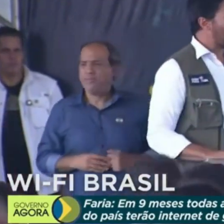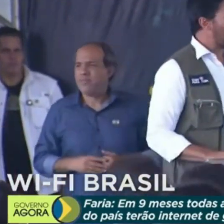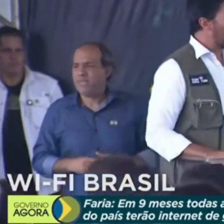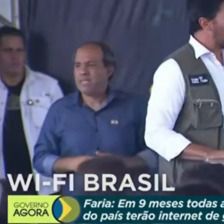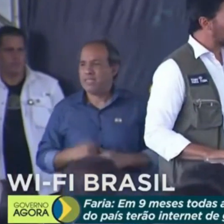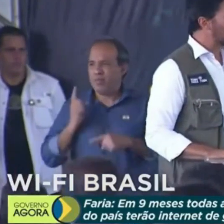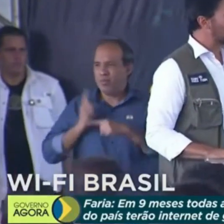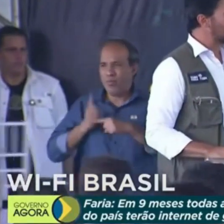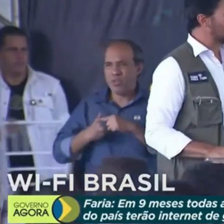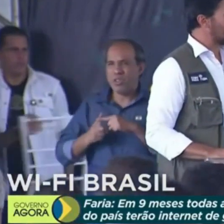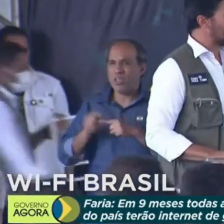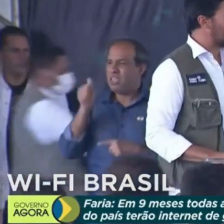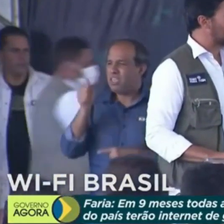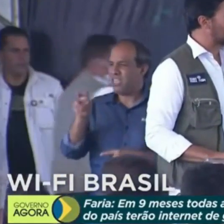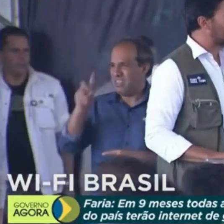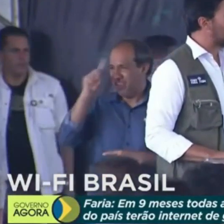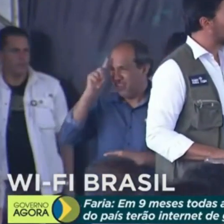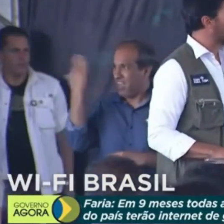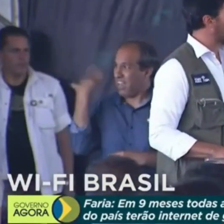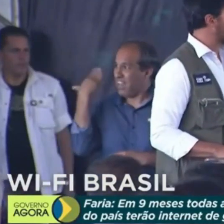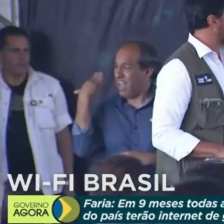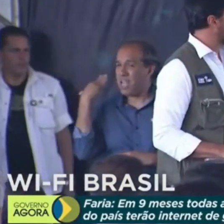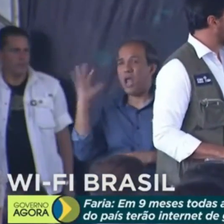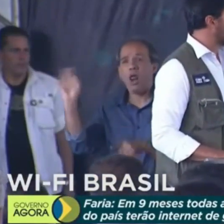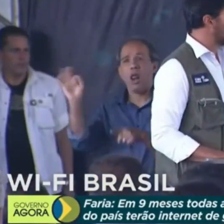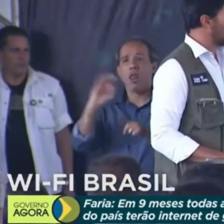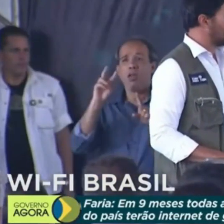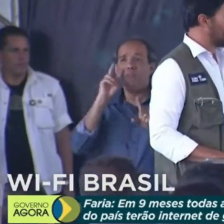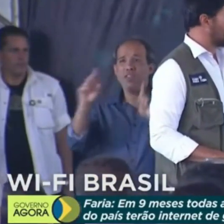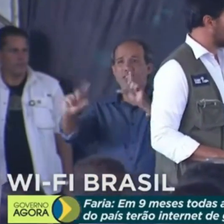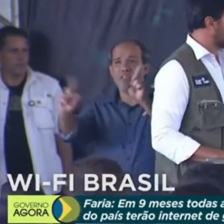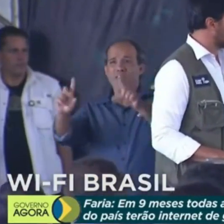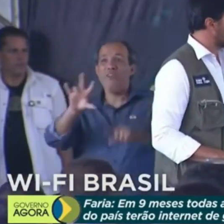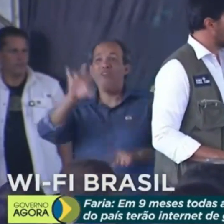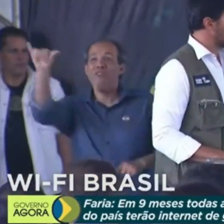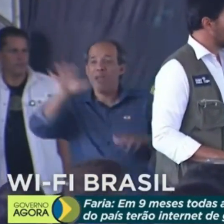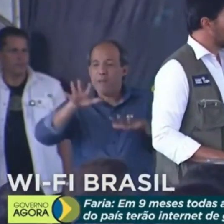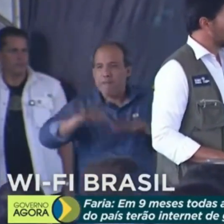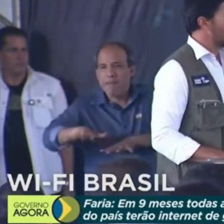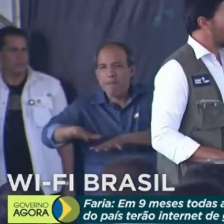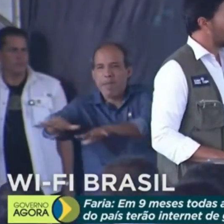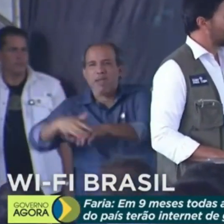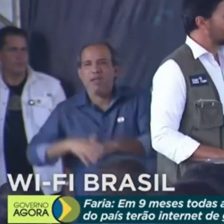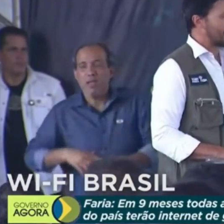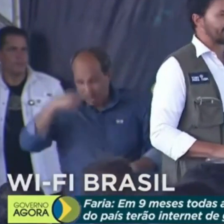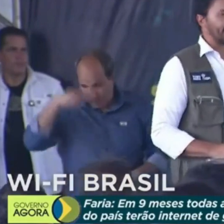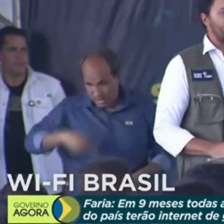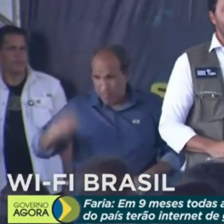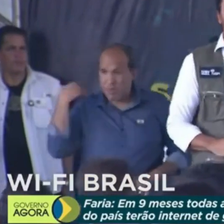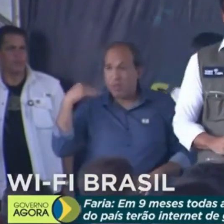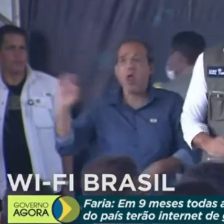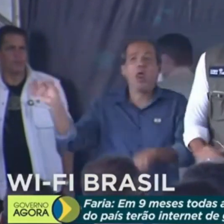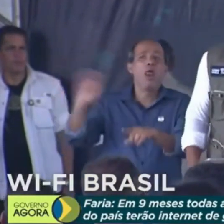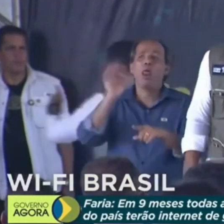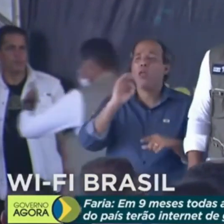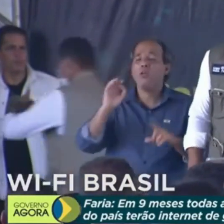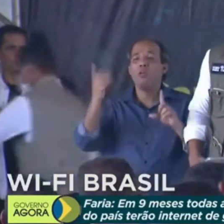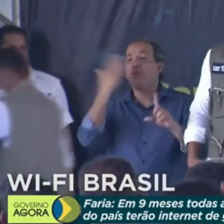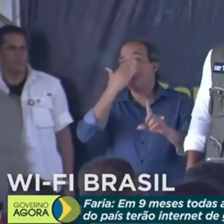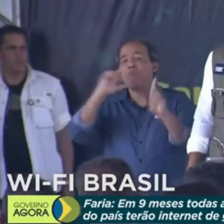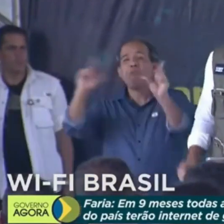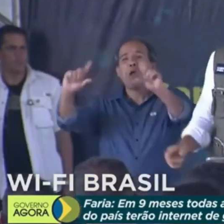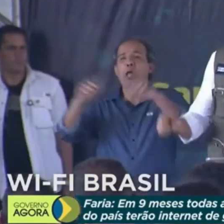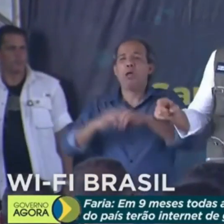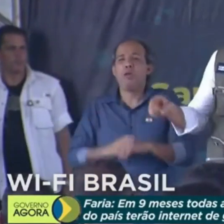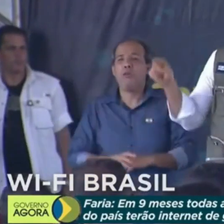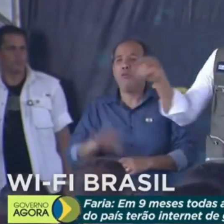Porque há 15 dias atrás, ninguém via na televisão que ia ter manifestação. Semana passada, ninguém via nos jornais